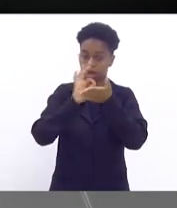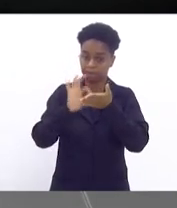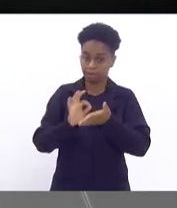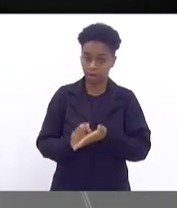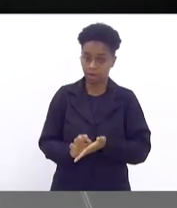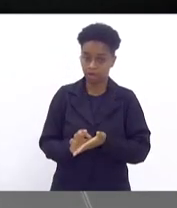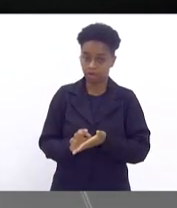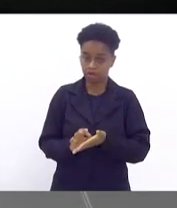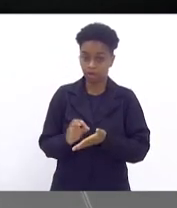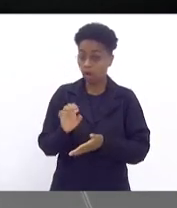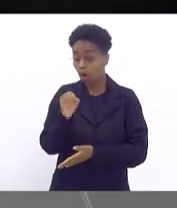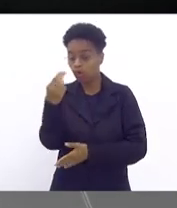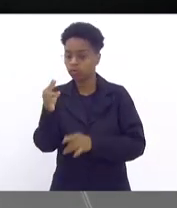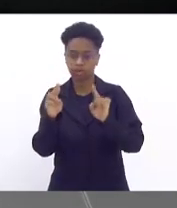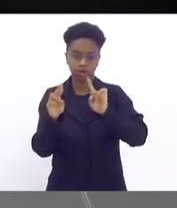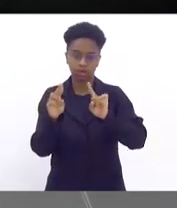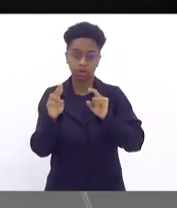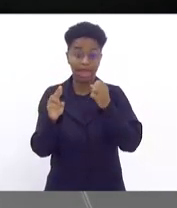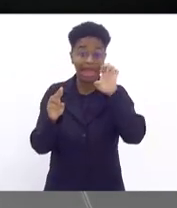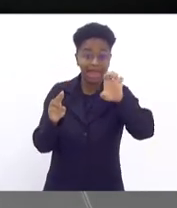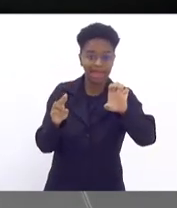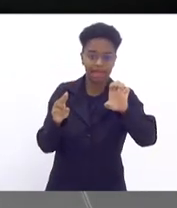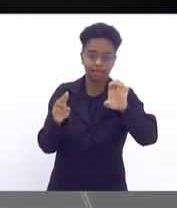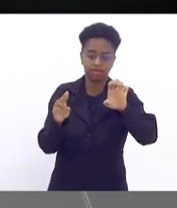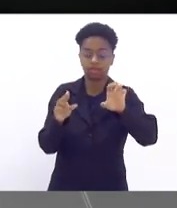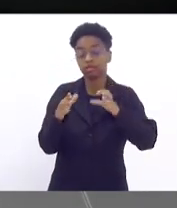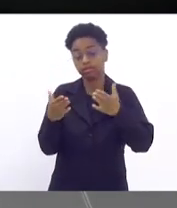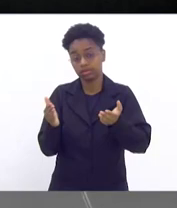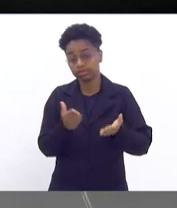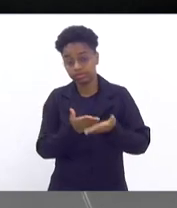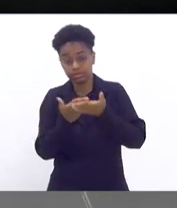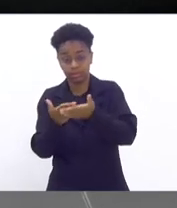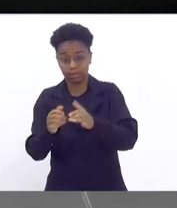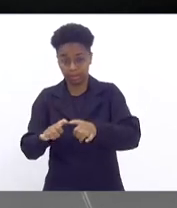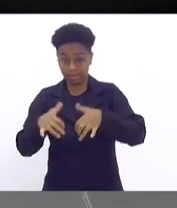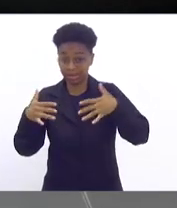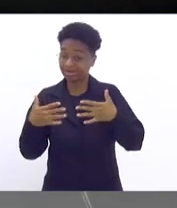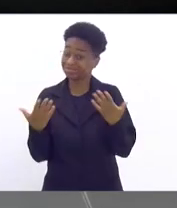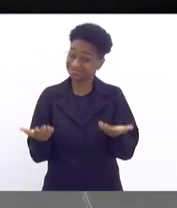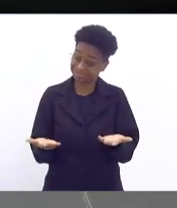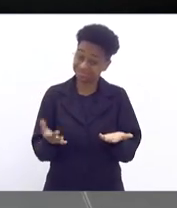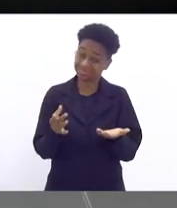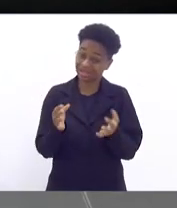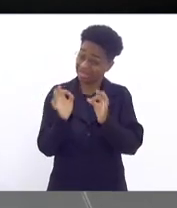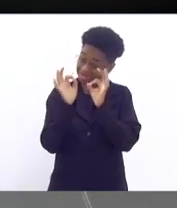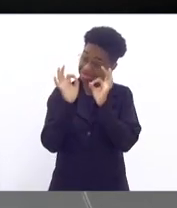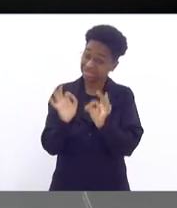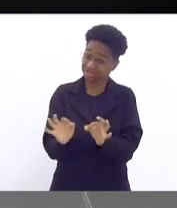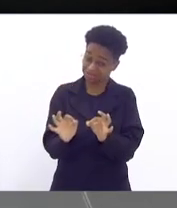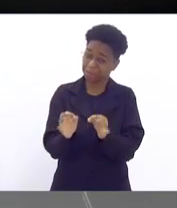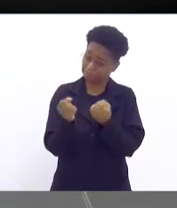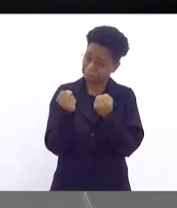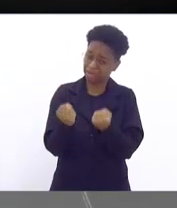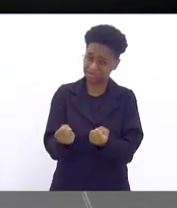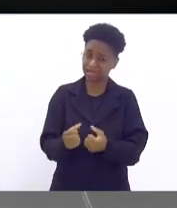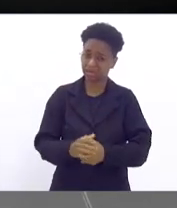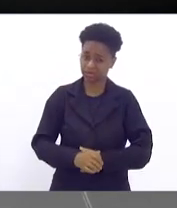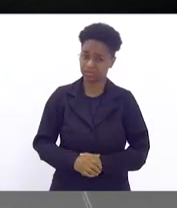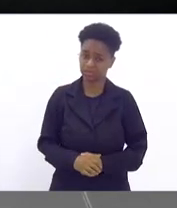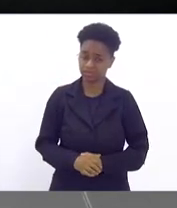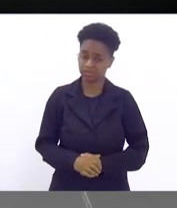tá ou tá e encaminhado ao plenário aí ficava exatamente pesado demais